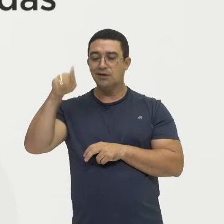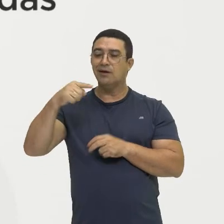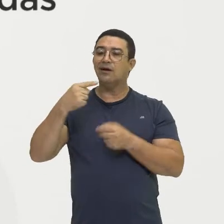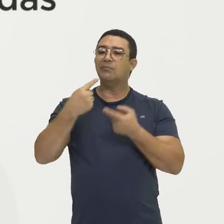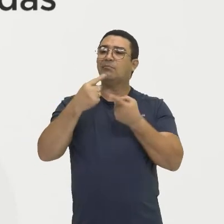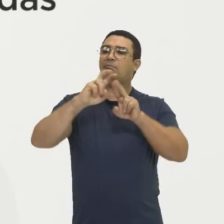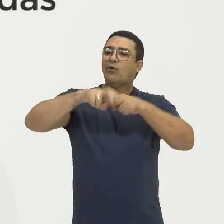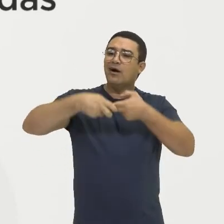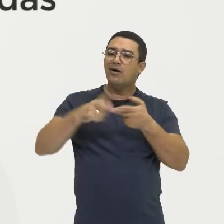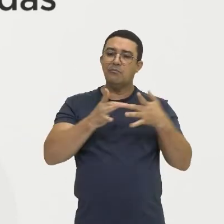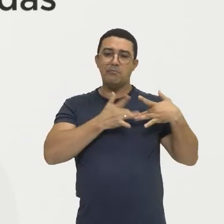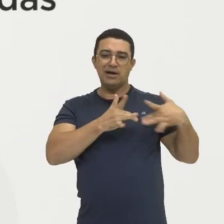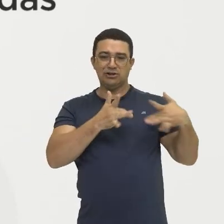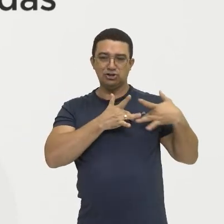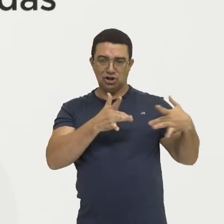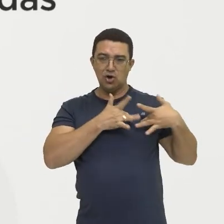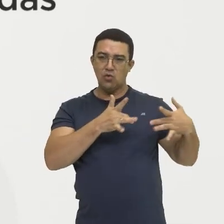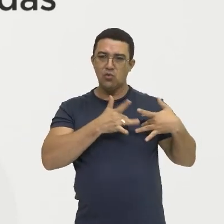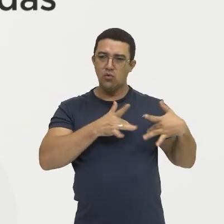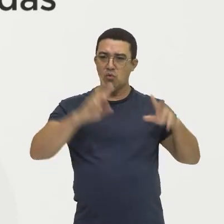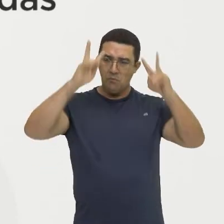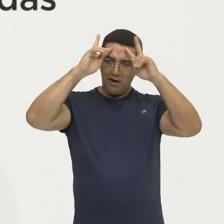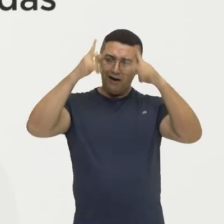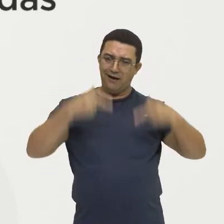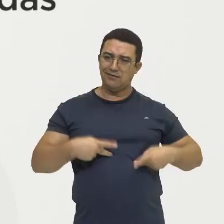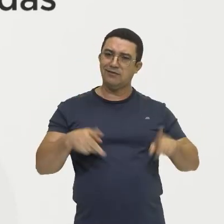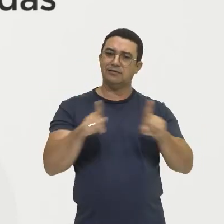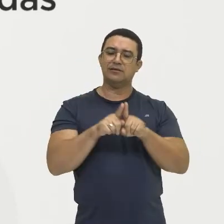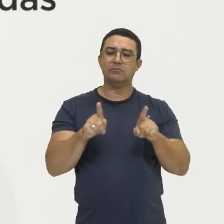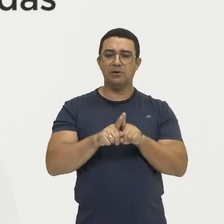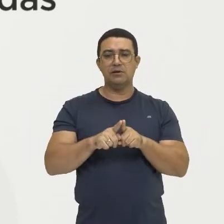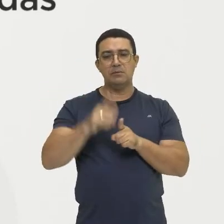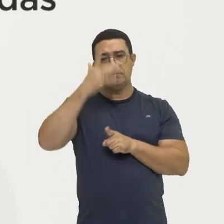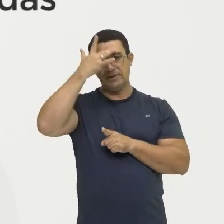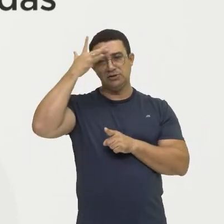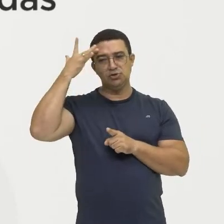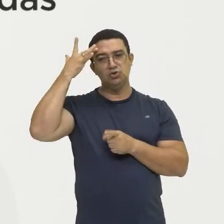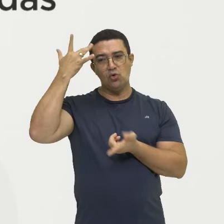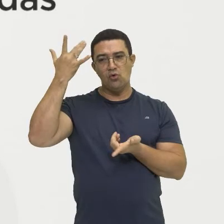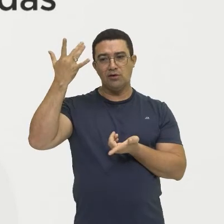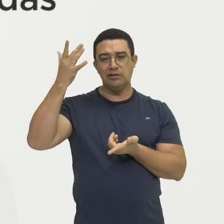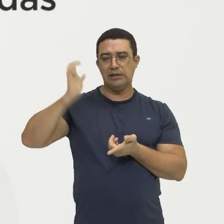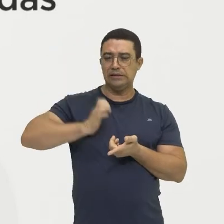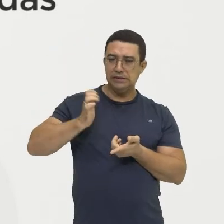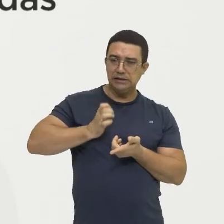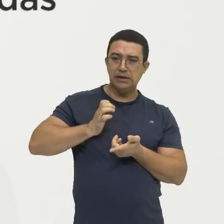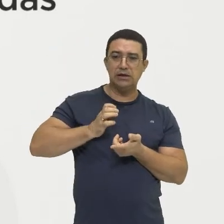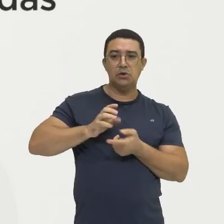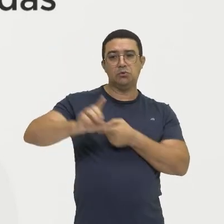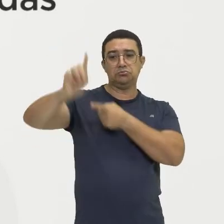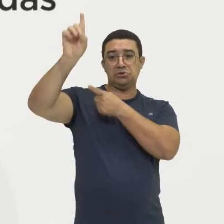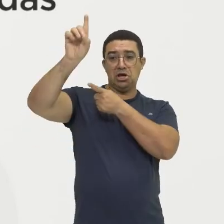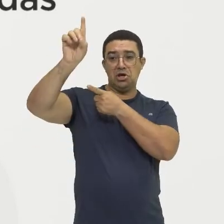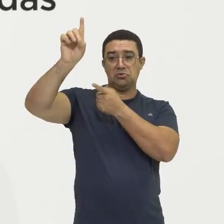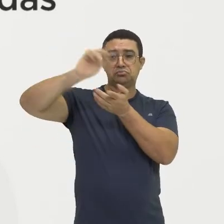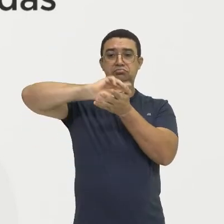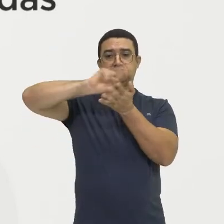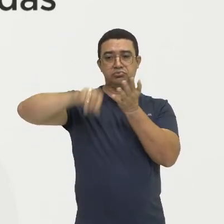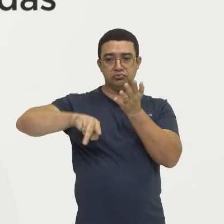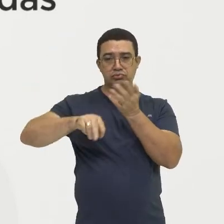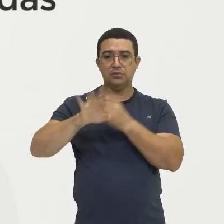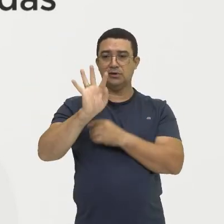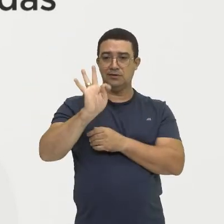parte personagens nobres e heróicos, sejam eles deuses ou semideuses. Então, a